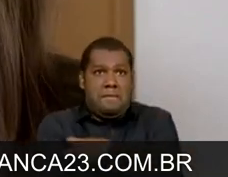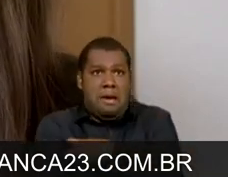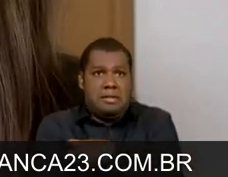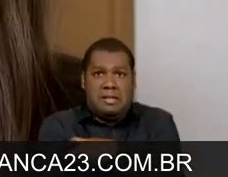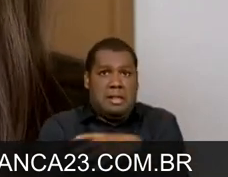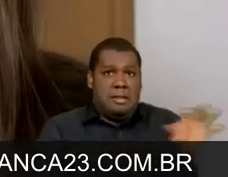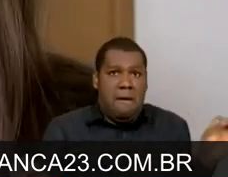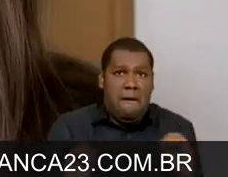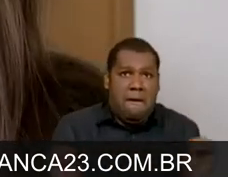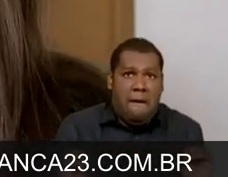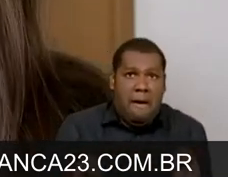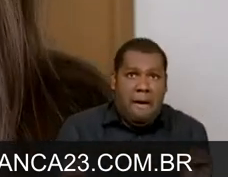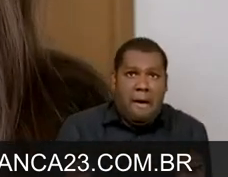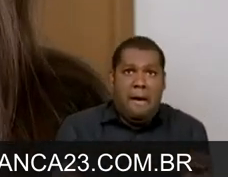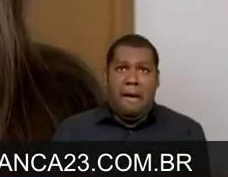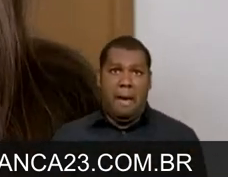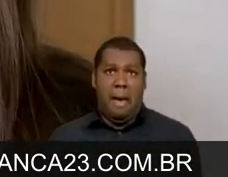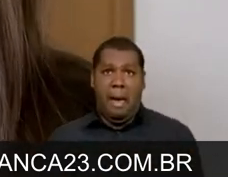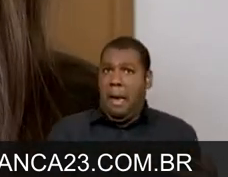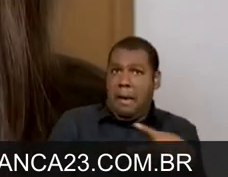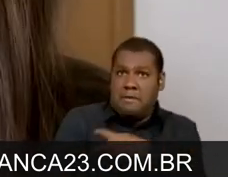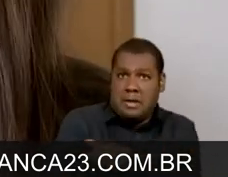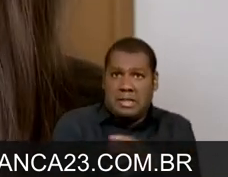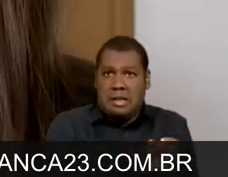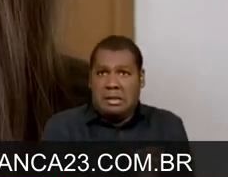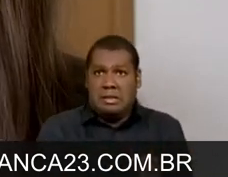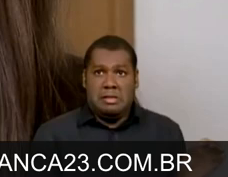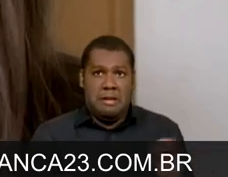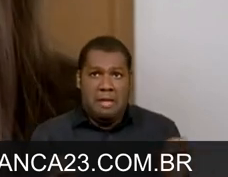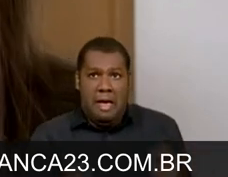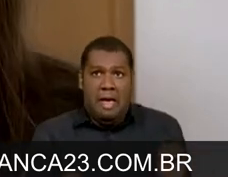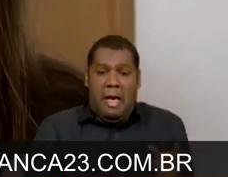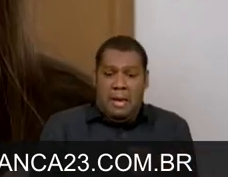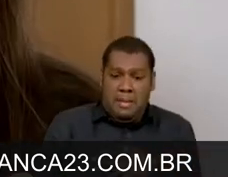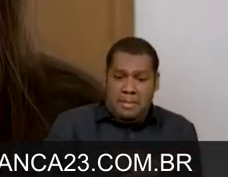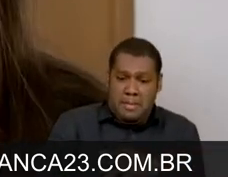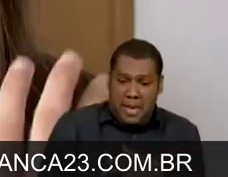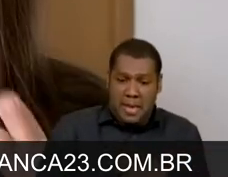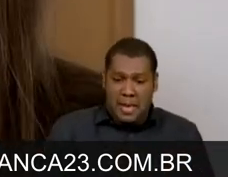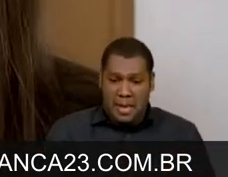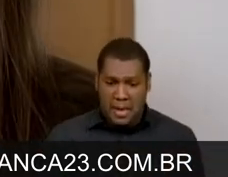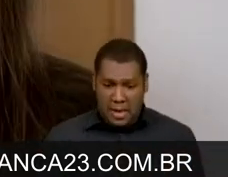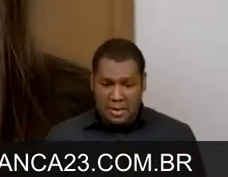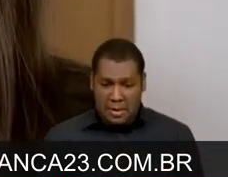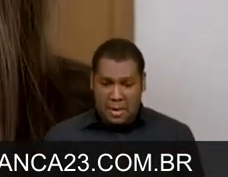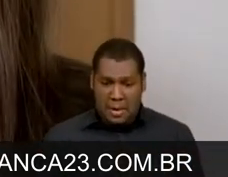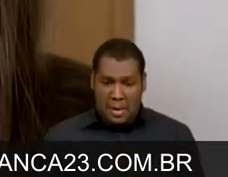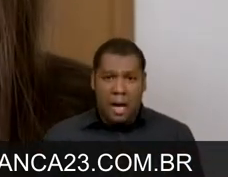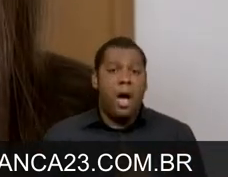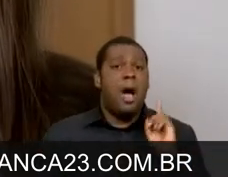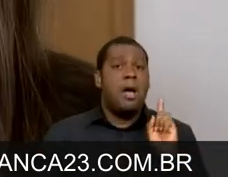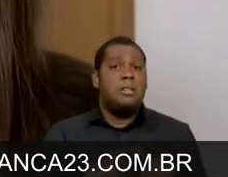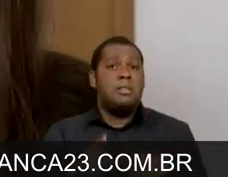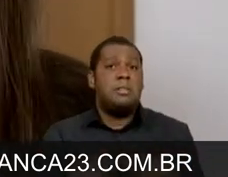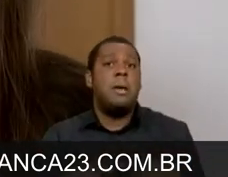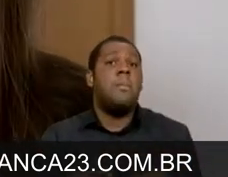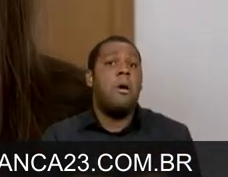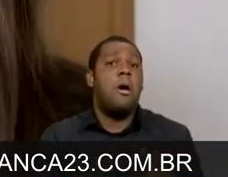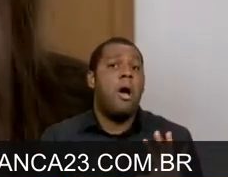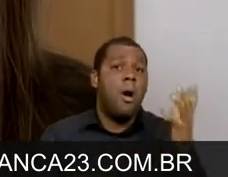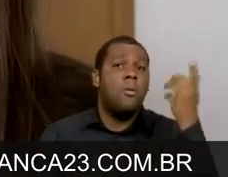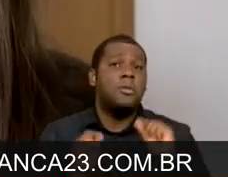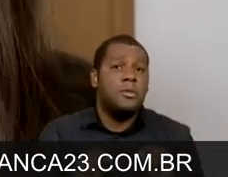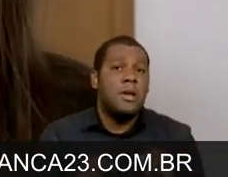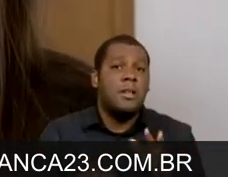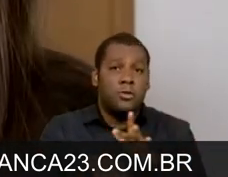você ficar com medo da vacina, porque a vacina vai doer, é melhor você tomar a vacina e doer um pouquinho do que depois você não tomar,